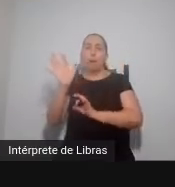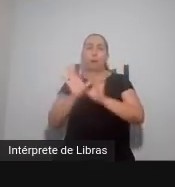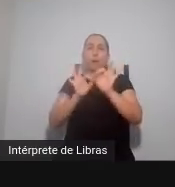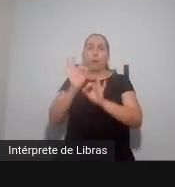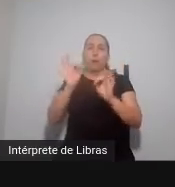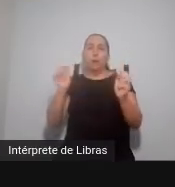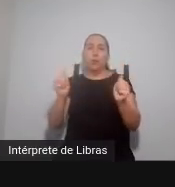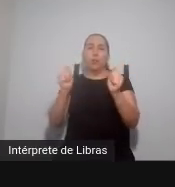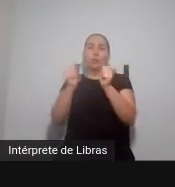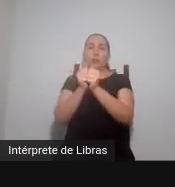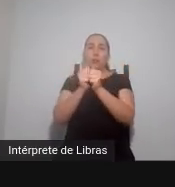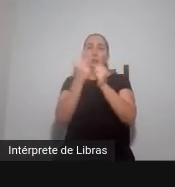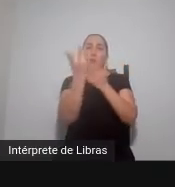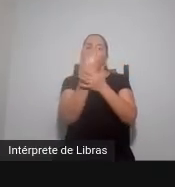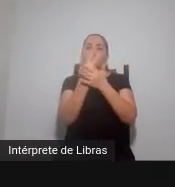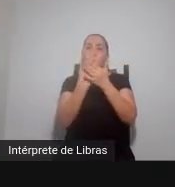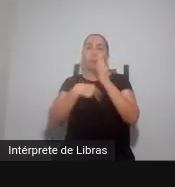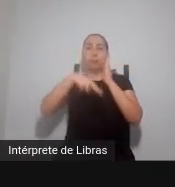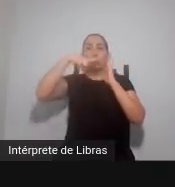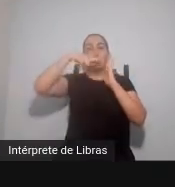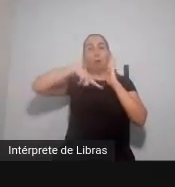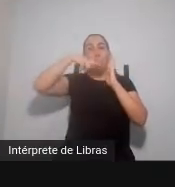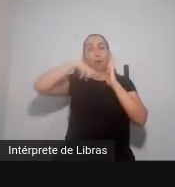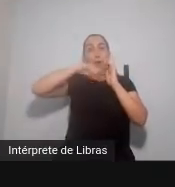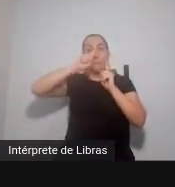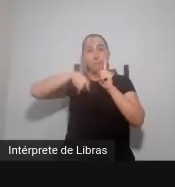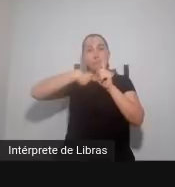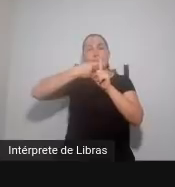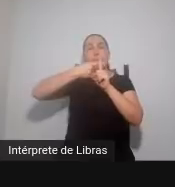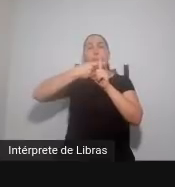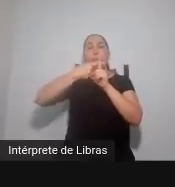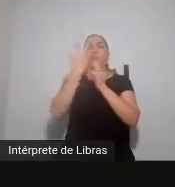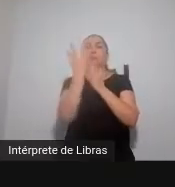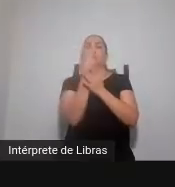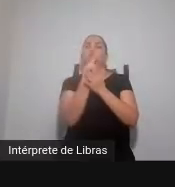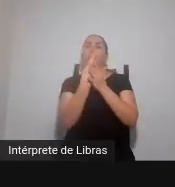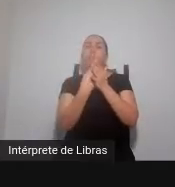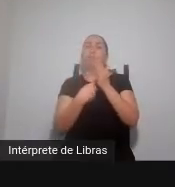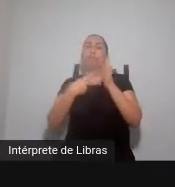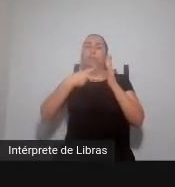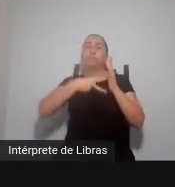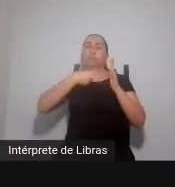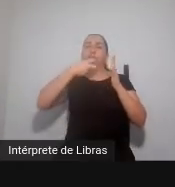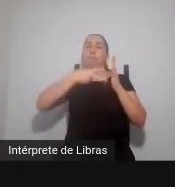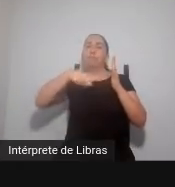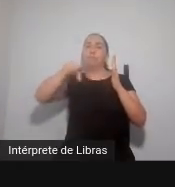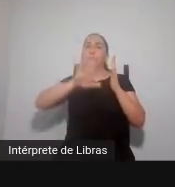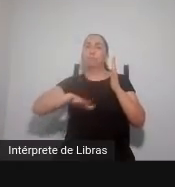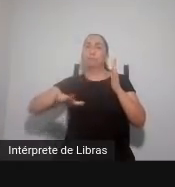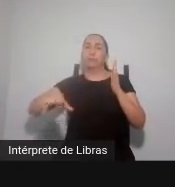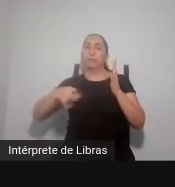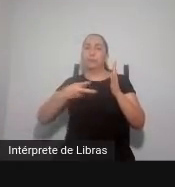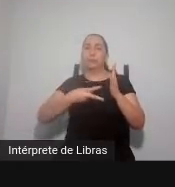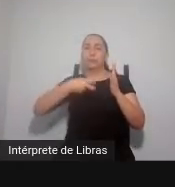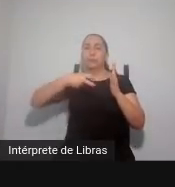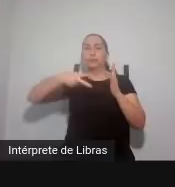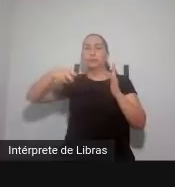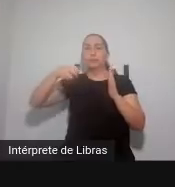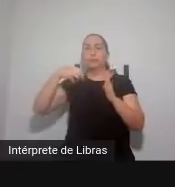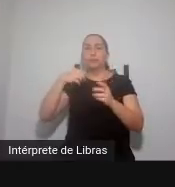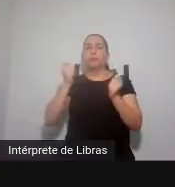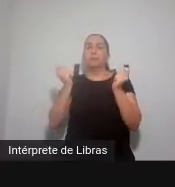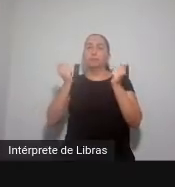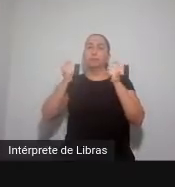têm que ler o texto verbal e o não verbal para construírem os seus brinquedos.